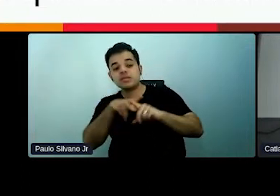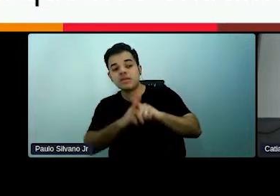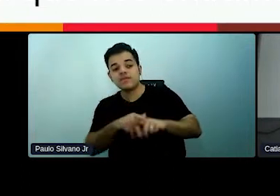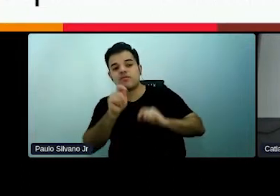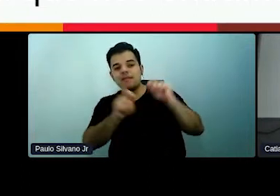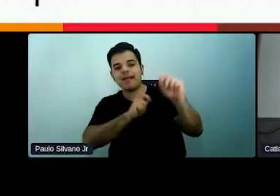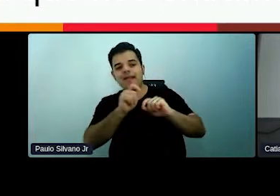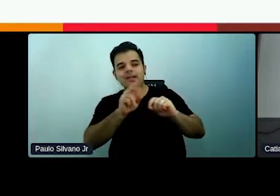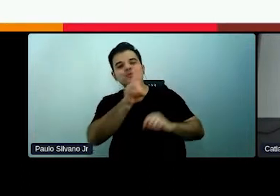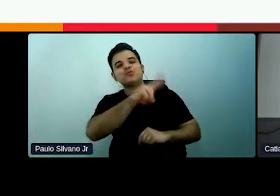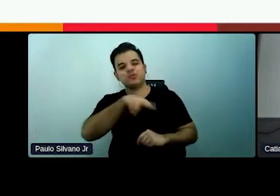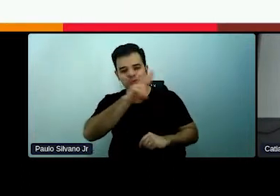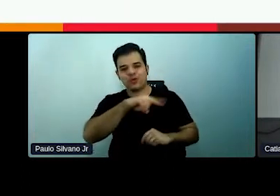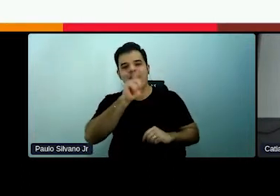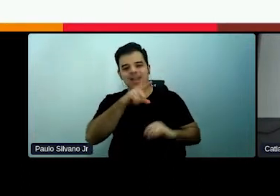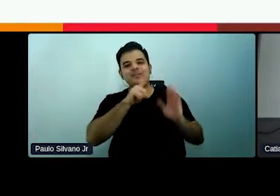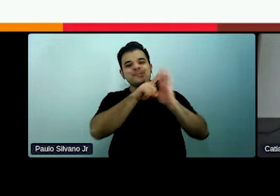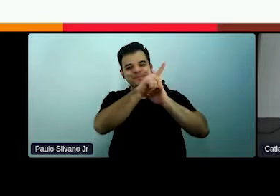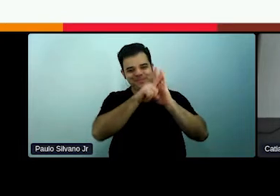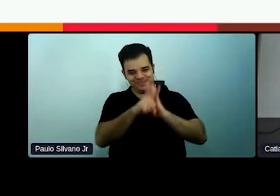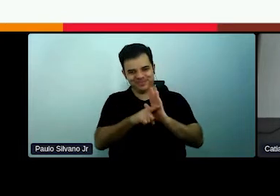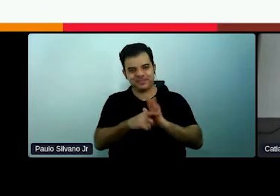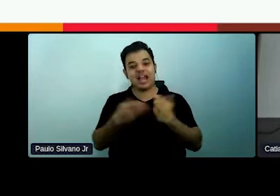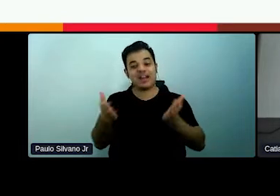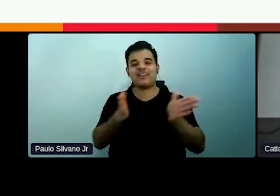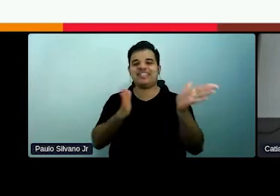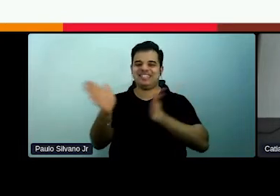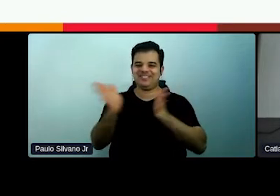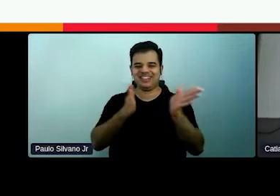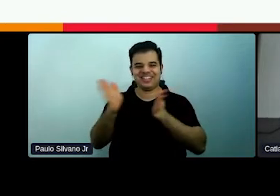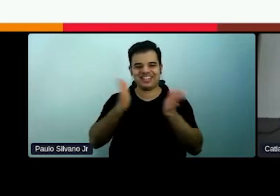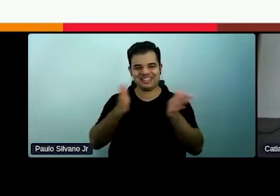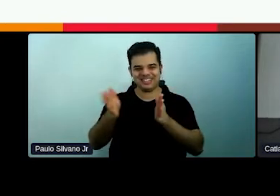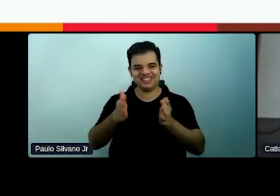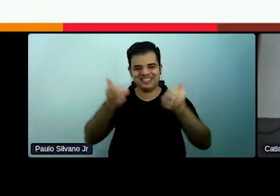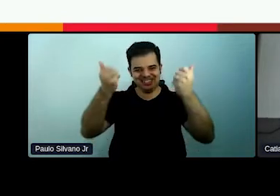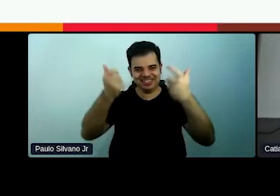produto. Então, vamos agora para a acessibilidade.